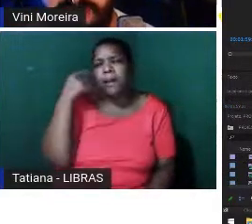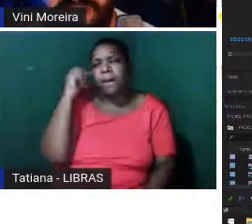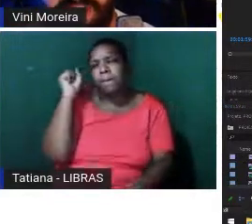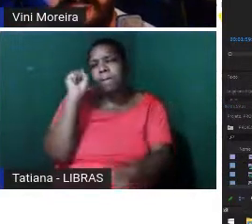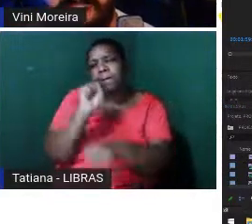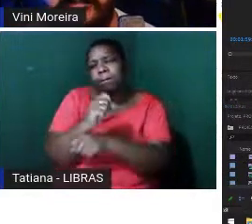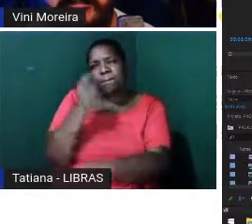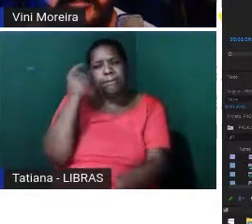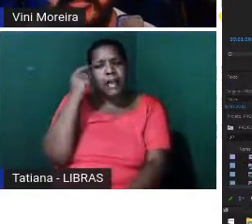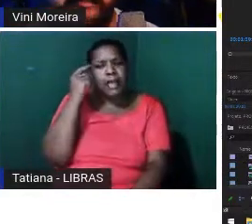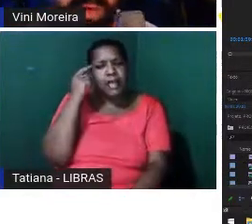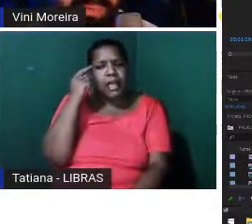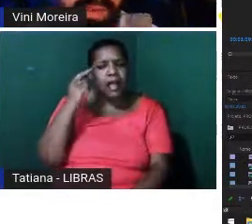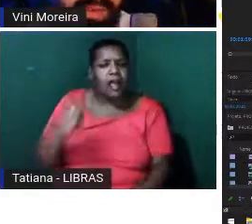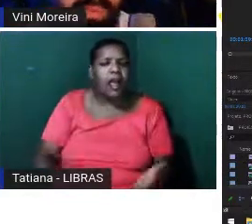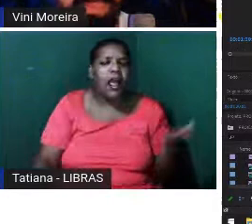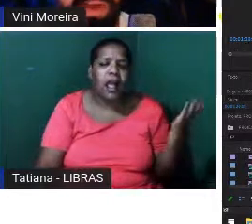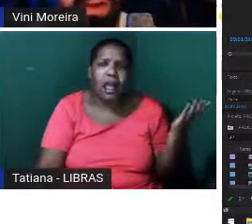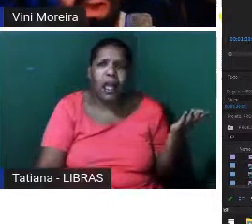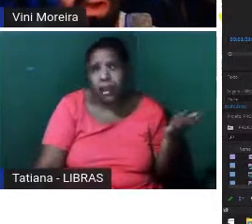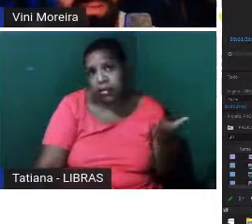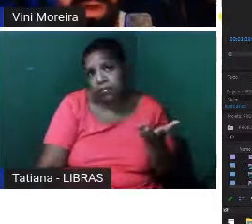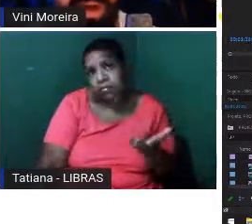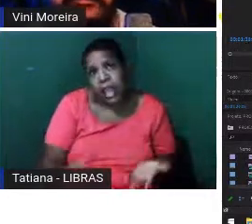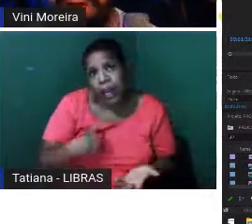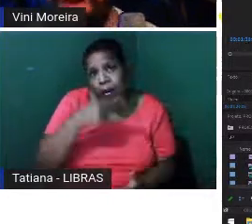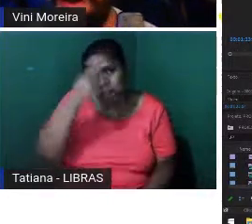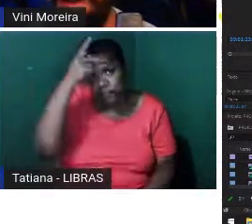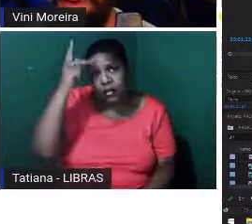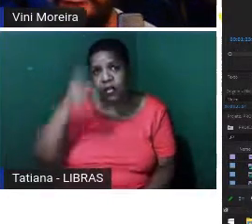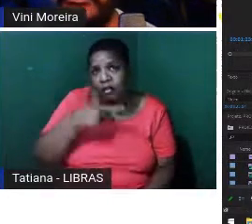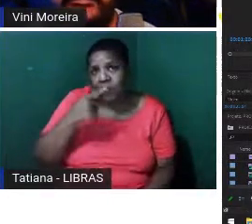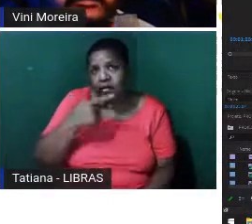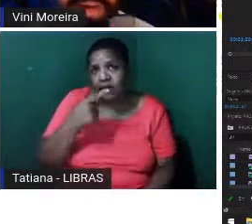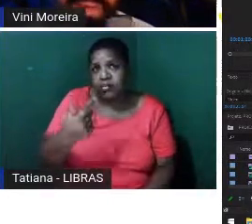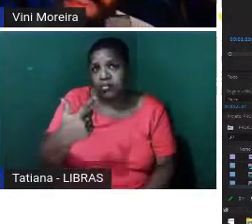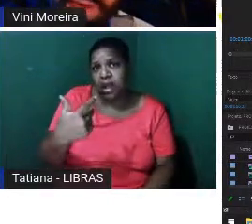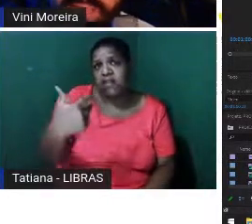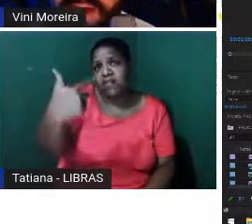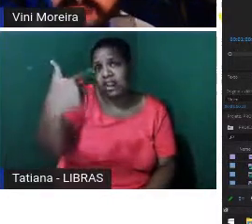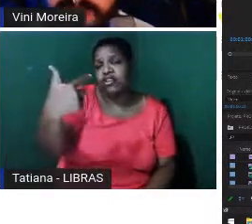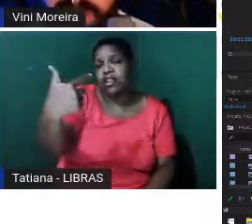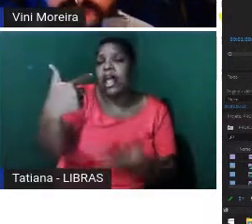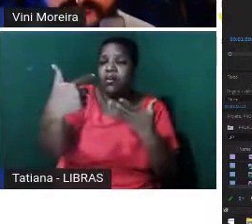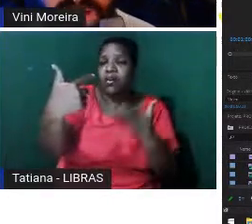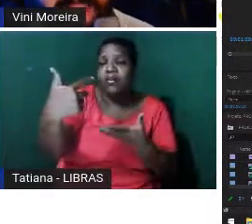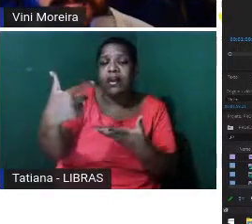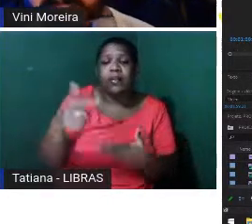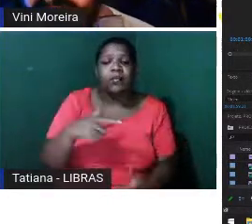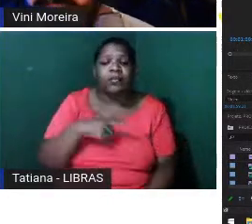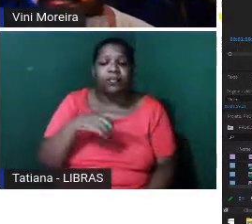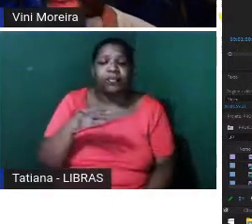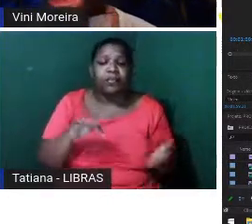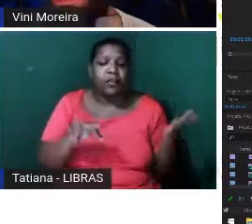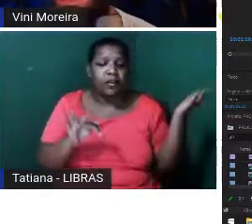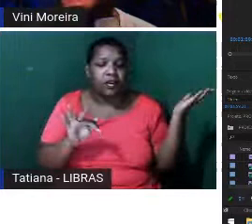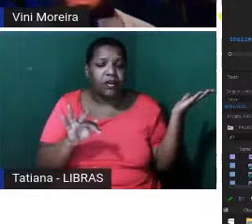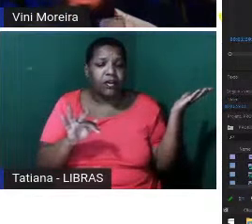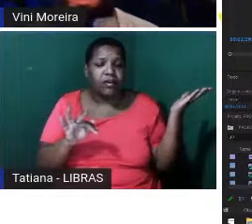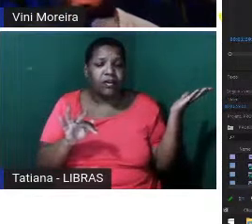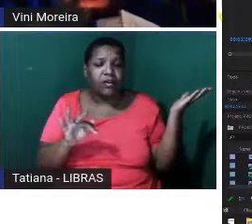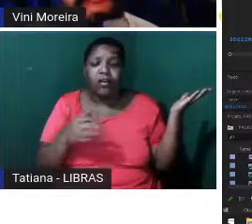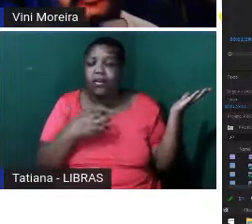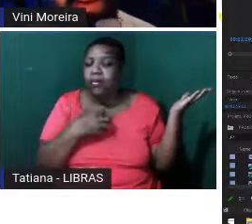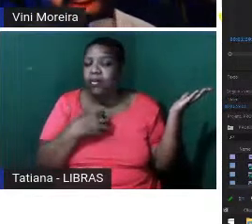pouco isso aqui é alguém falou para frente da câmera isso aqui Felipe Neto 2010 não faz